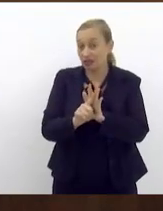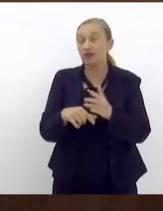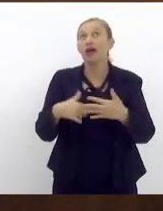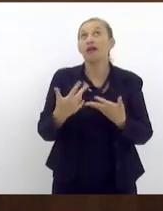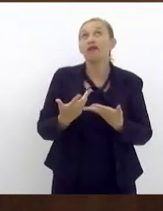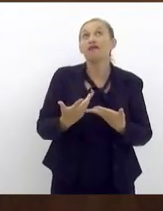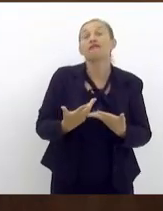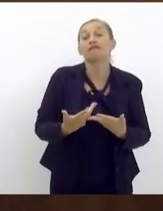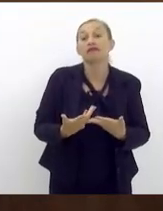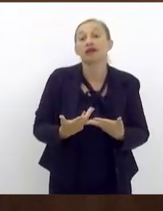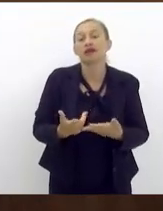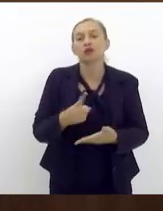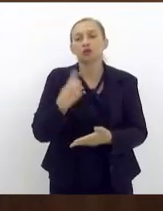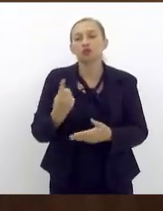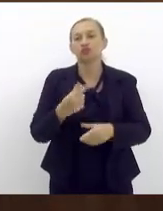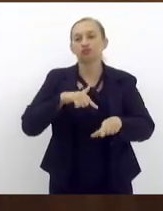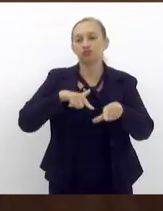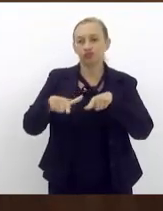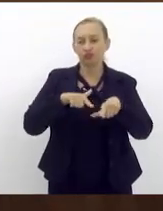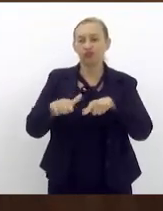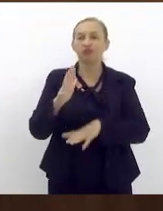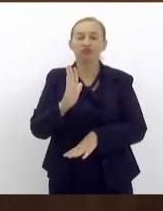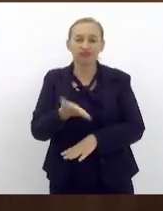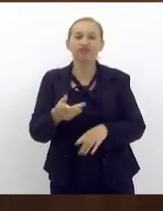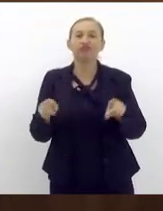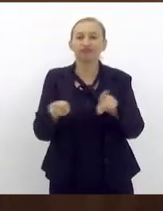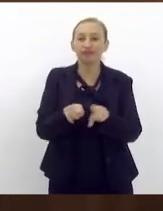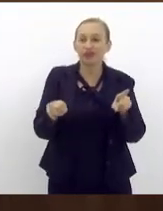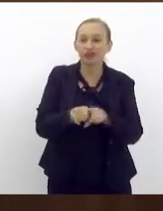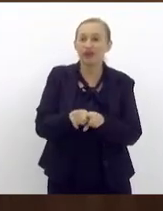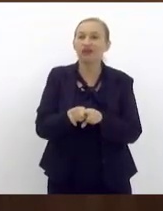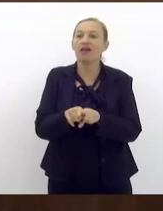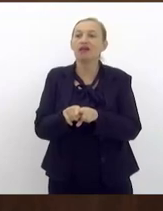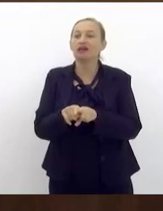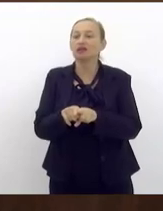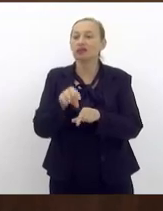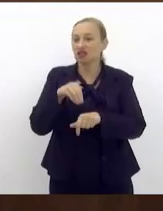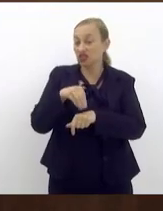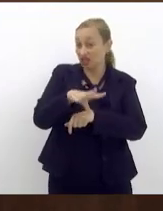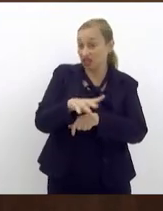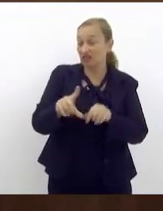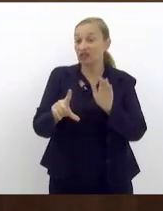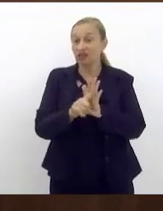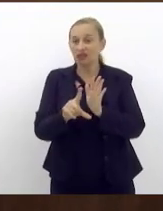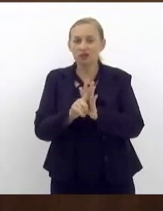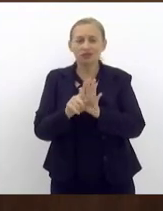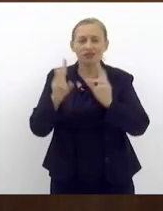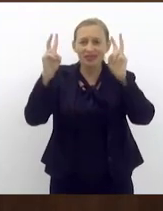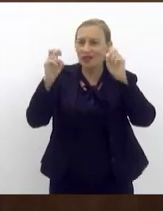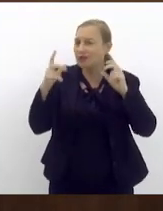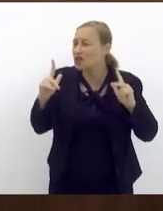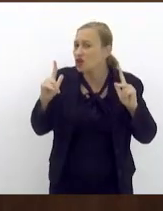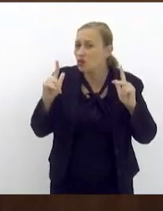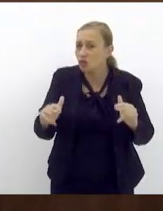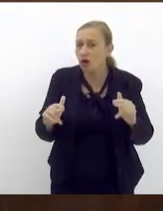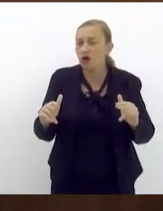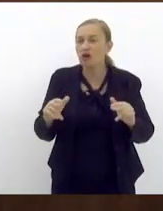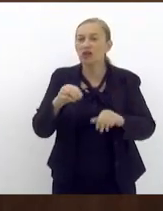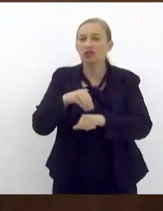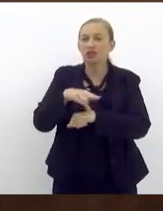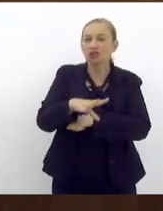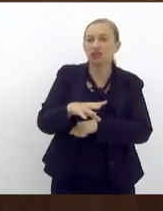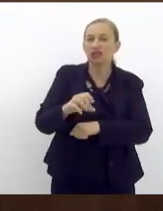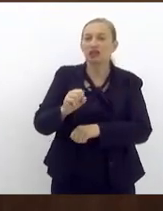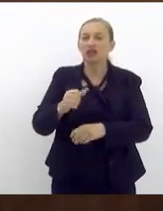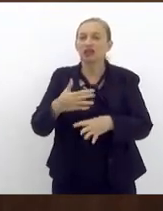inclusive o nosso mandato já fez também uma indicação Legislativa de mesmo teor indicando para a cidade de